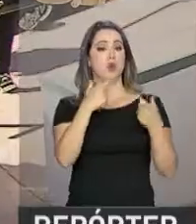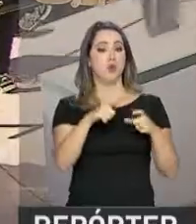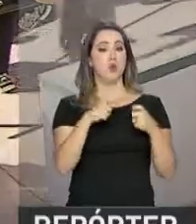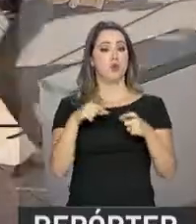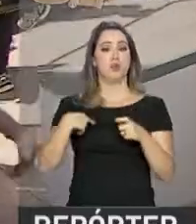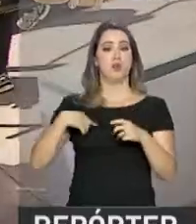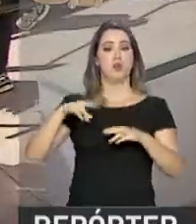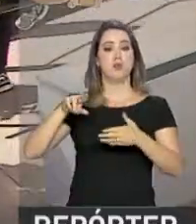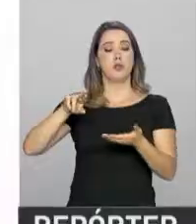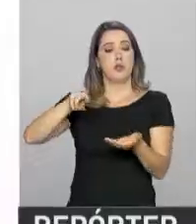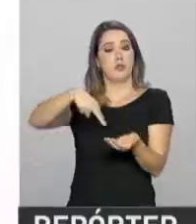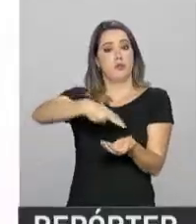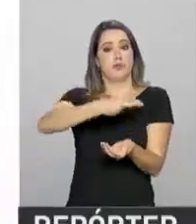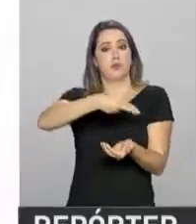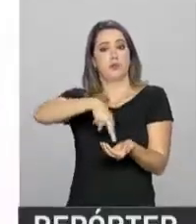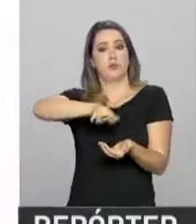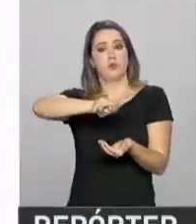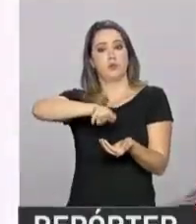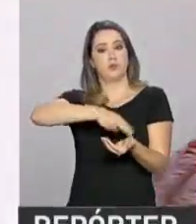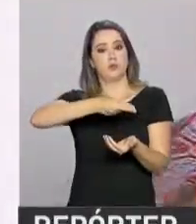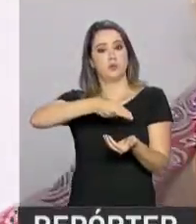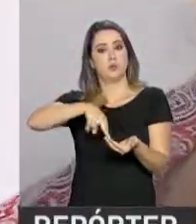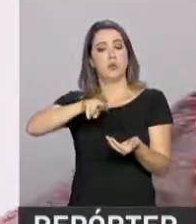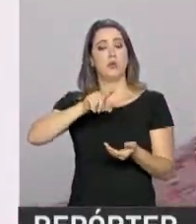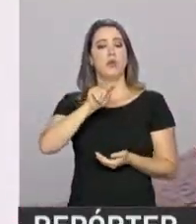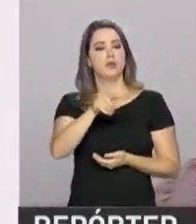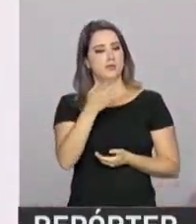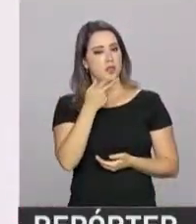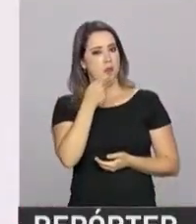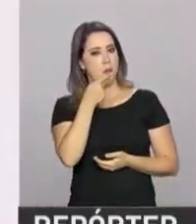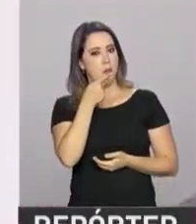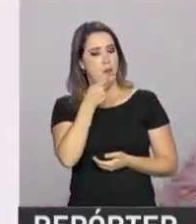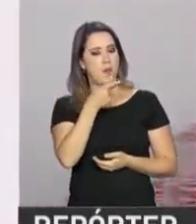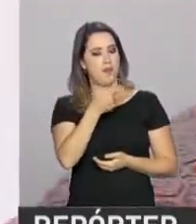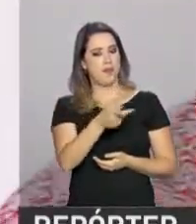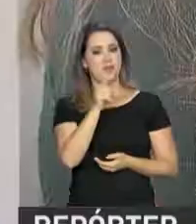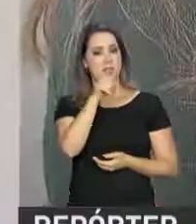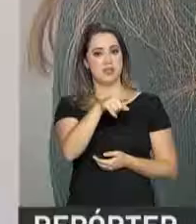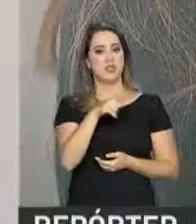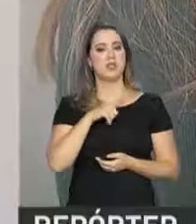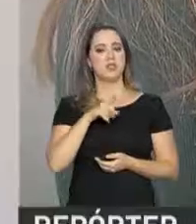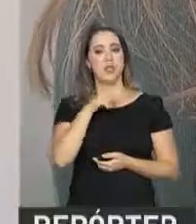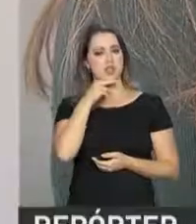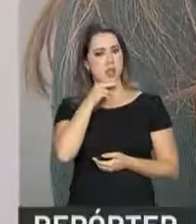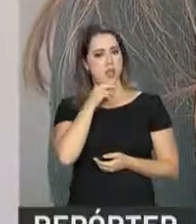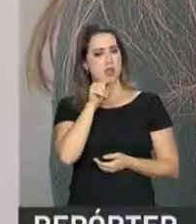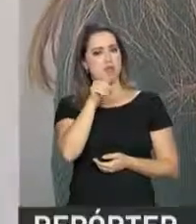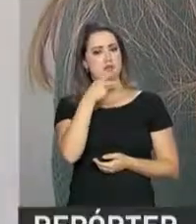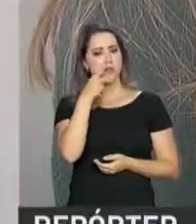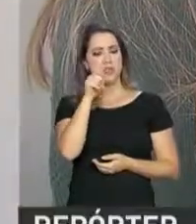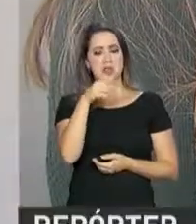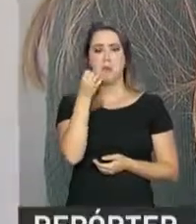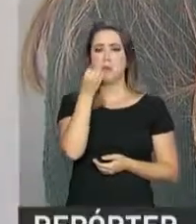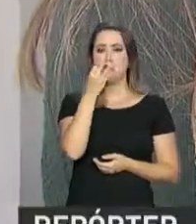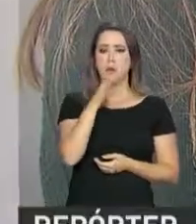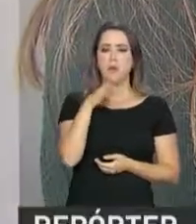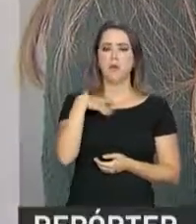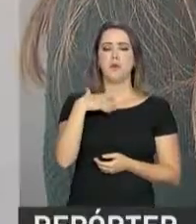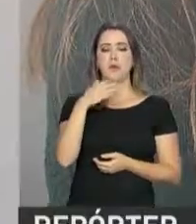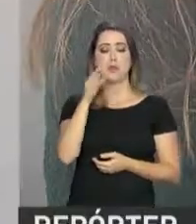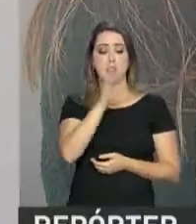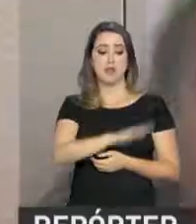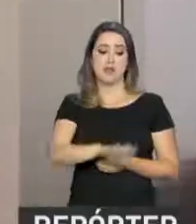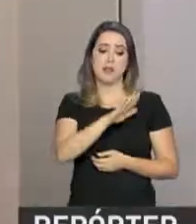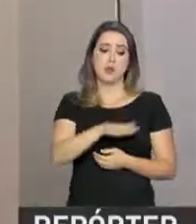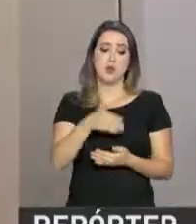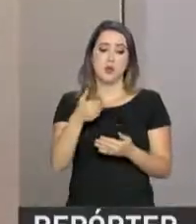de pista de skate. Essa moradora da cidade, com netos em idade escolar, enxerga uma saída para tirar as crianças